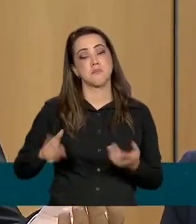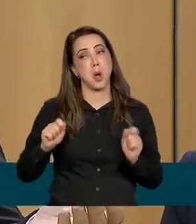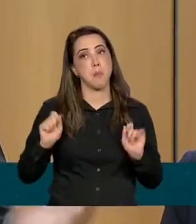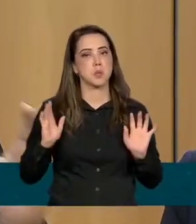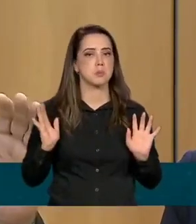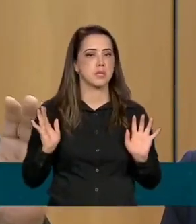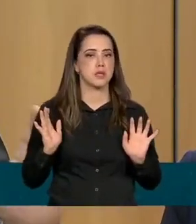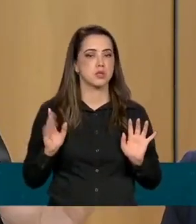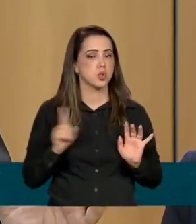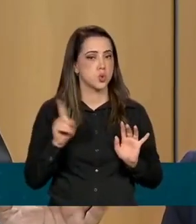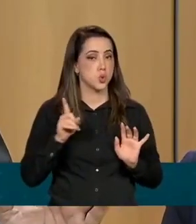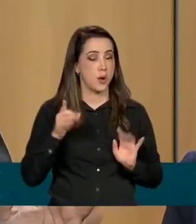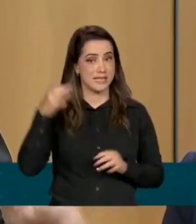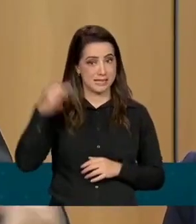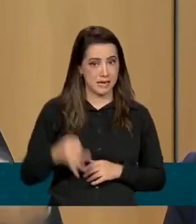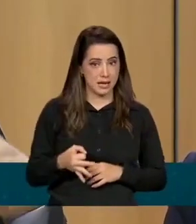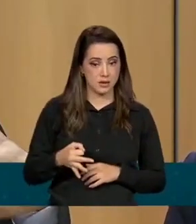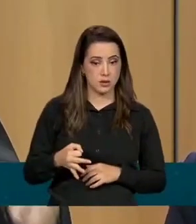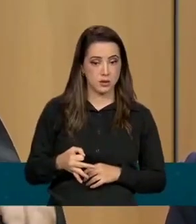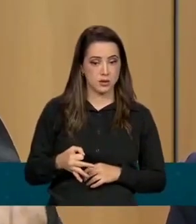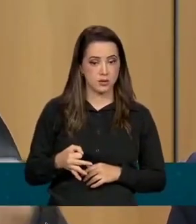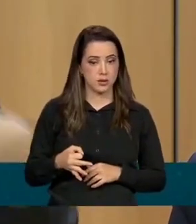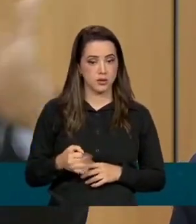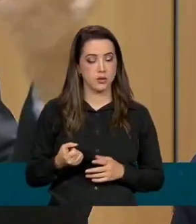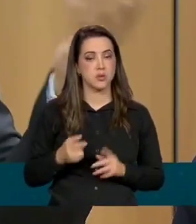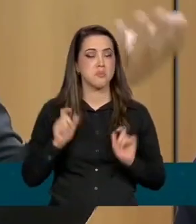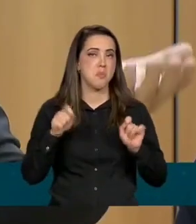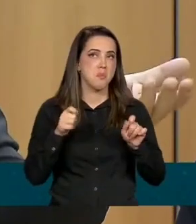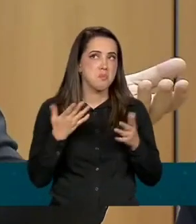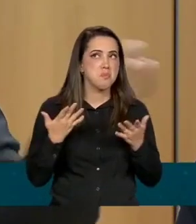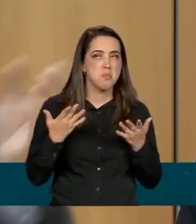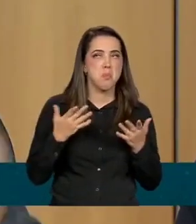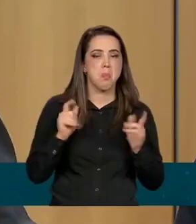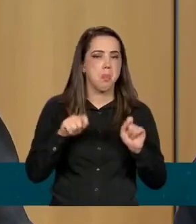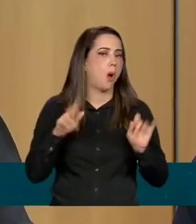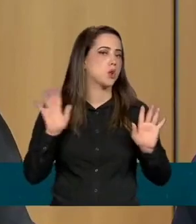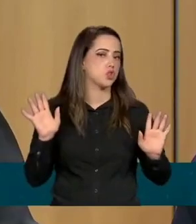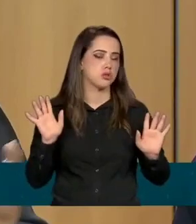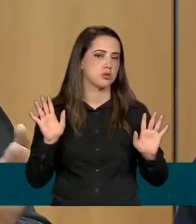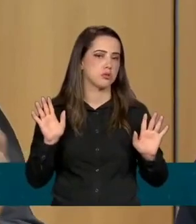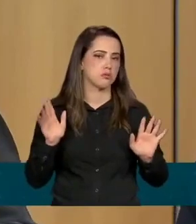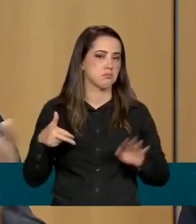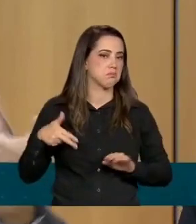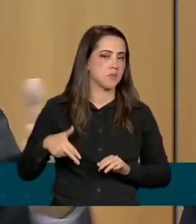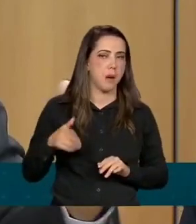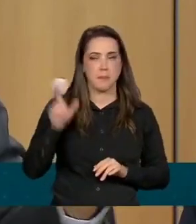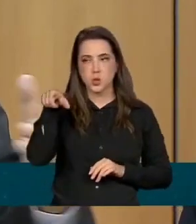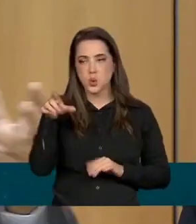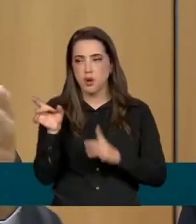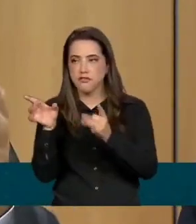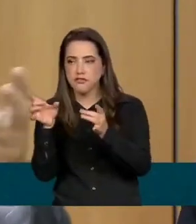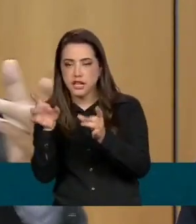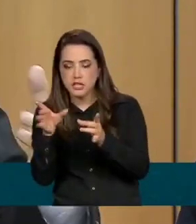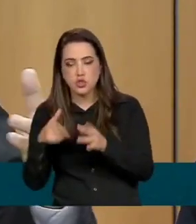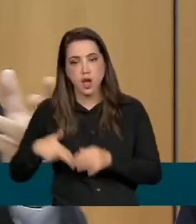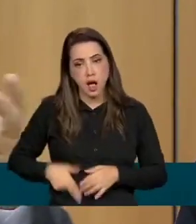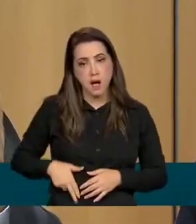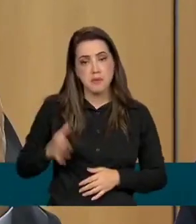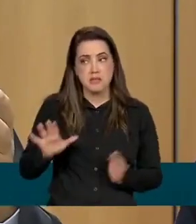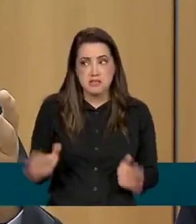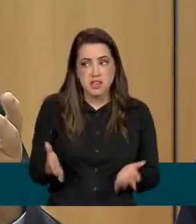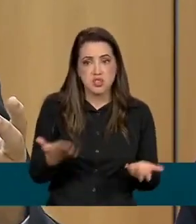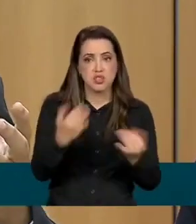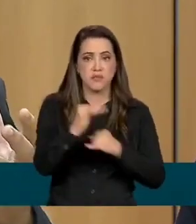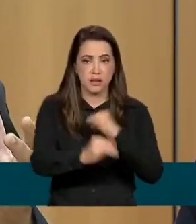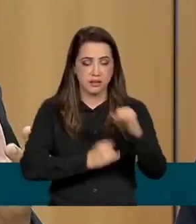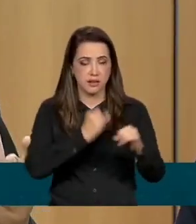hipótese, não é uma afirmação, é uma cogitação. O certo é que nós temos, na minha